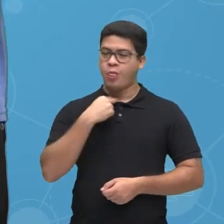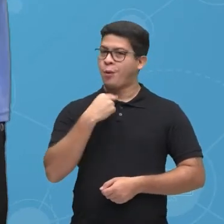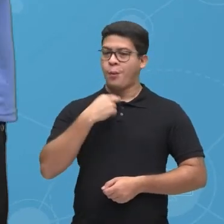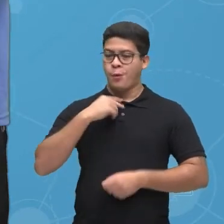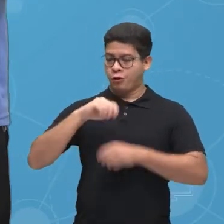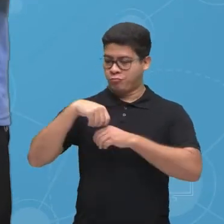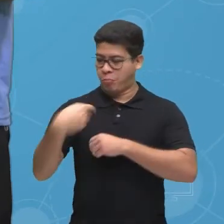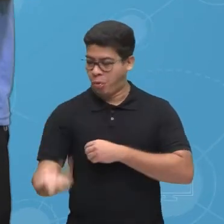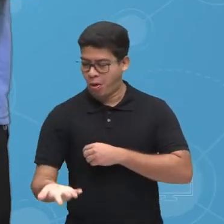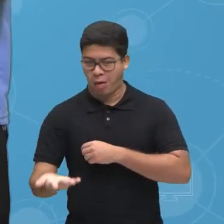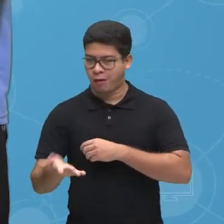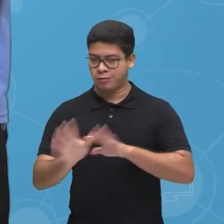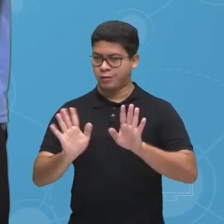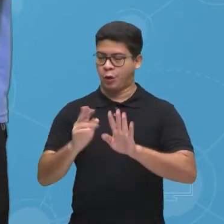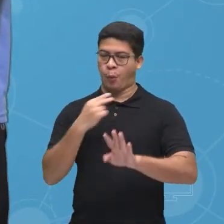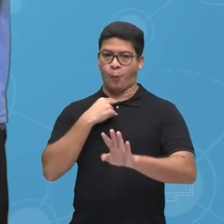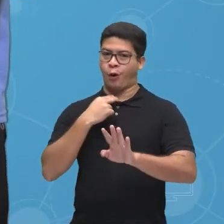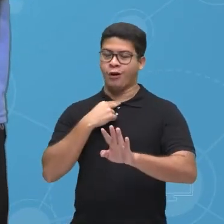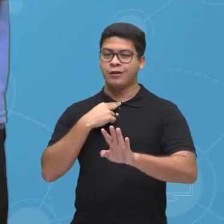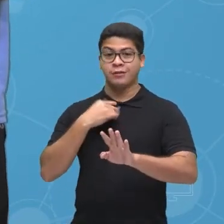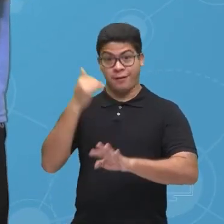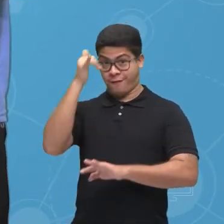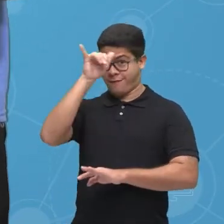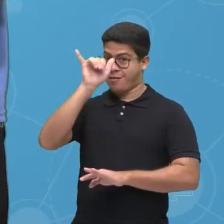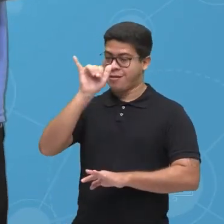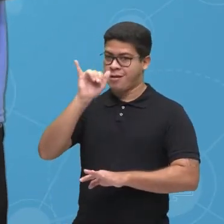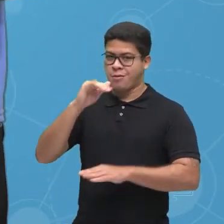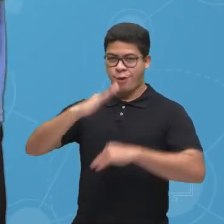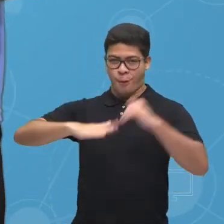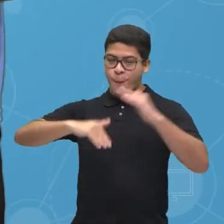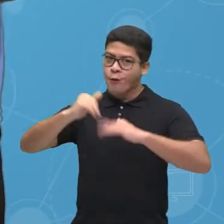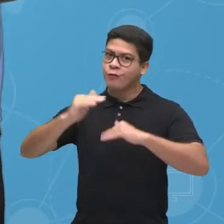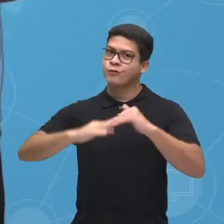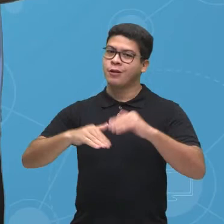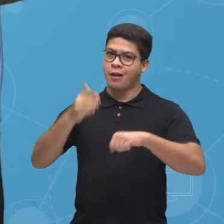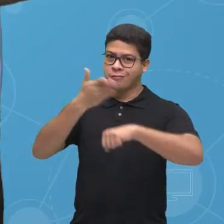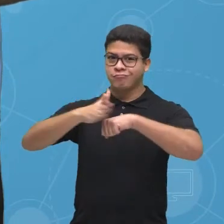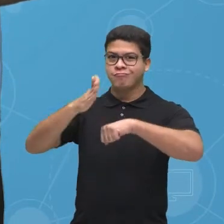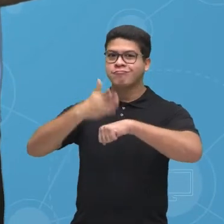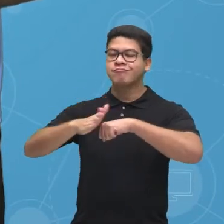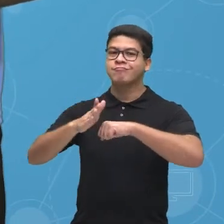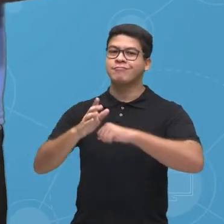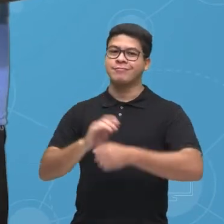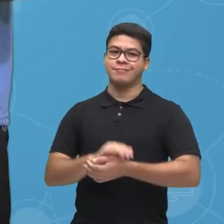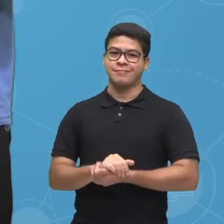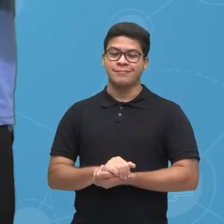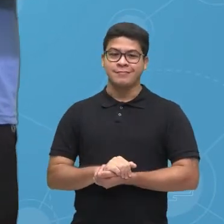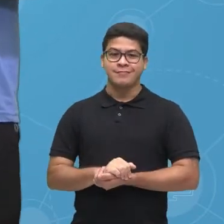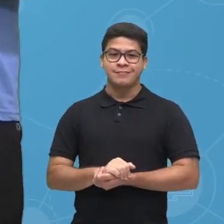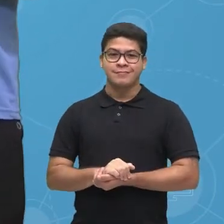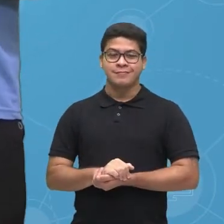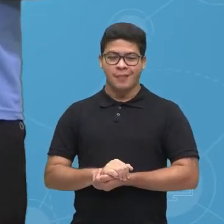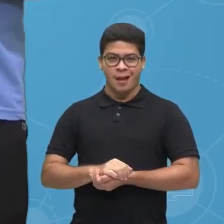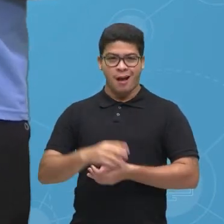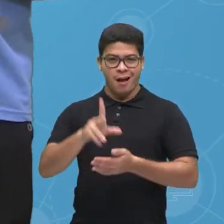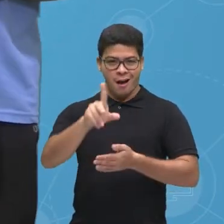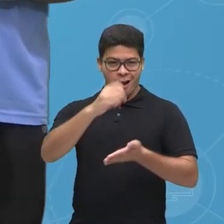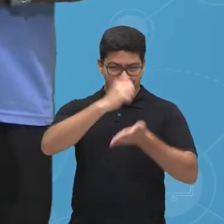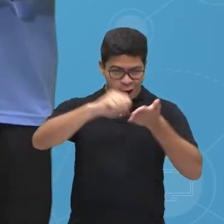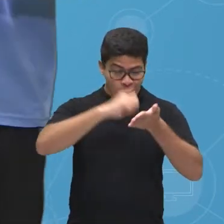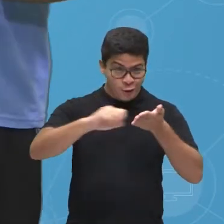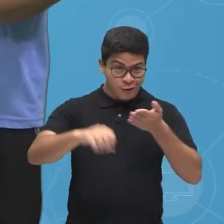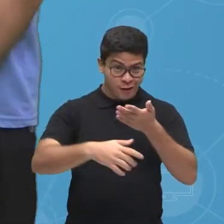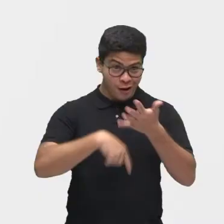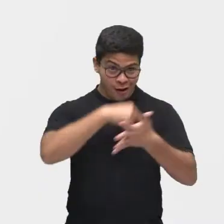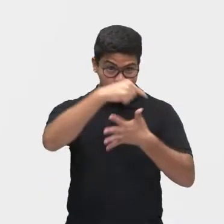Então, esses são os aparelhos, ok? Tá bom? Anotaram todos eles, os cinco aparelhos? Beleza. Então, vamos ver uma curiosidade